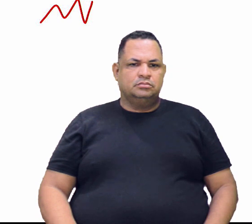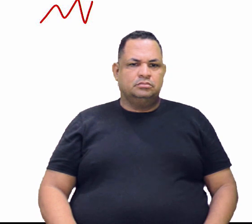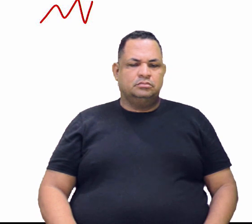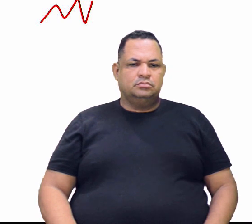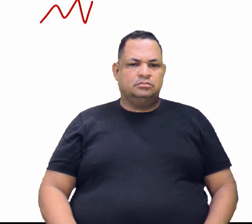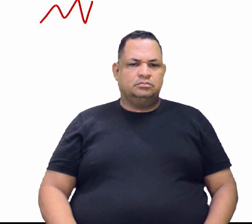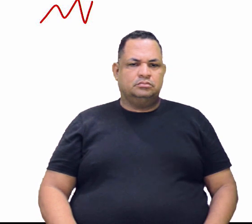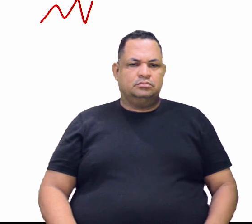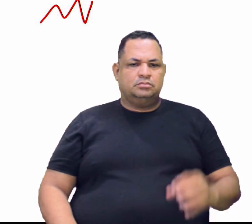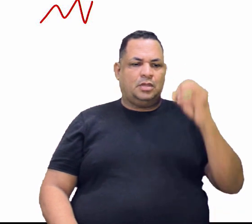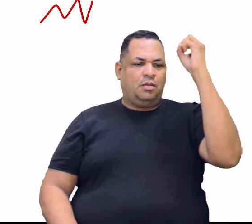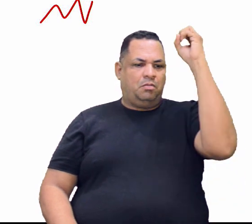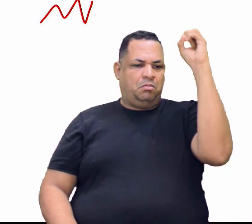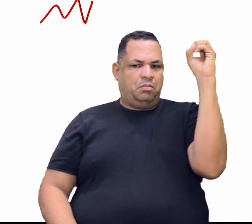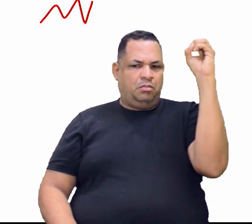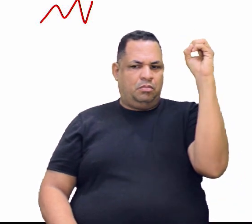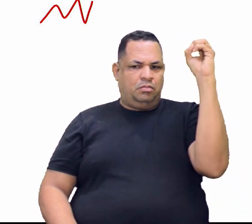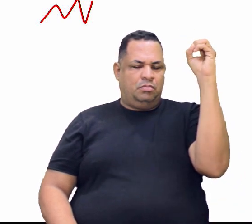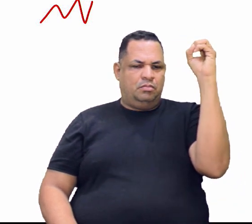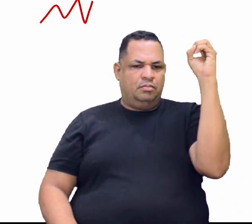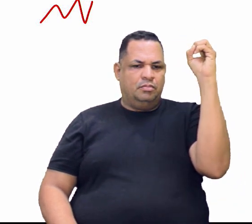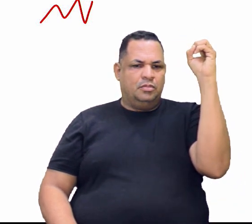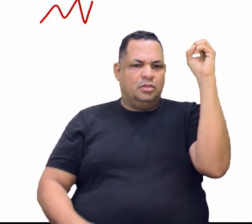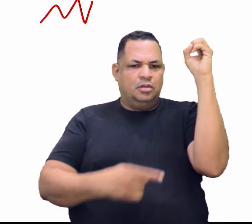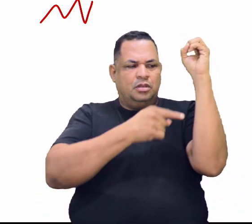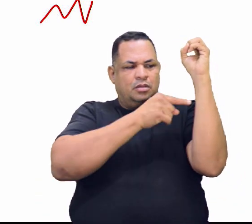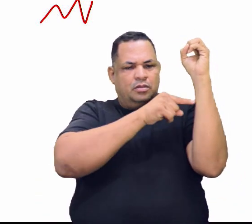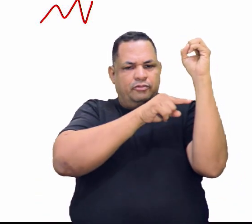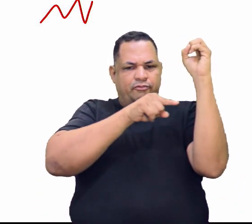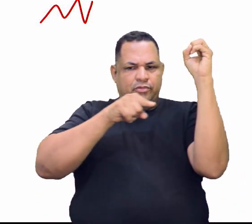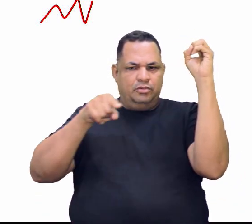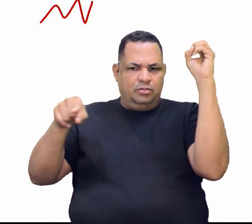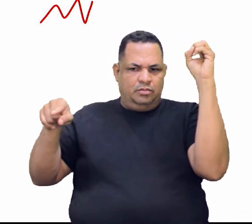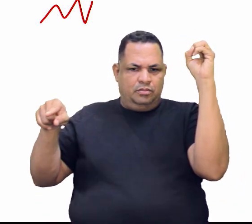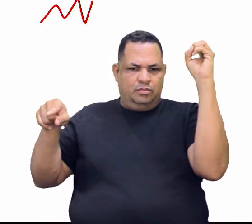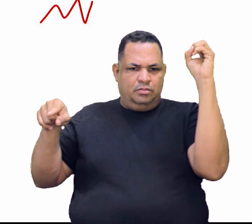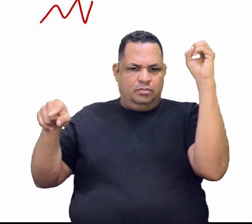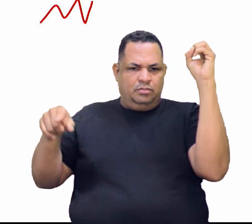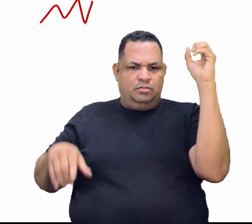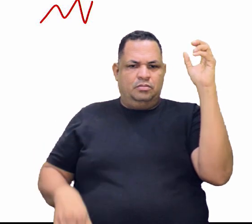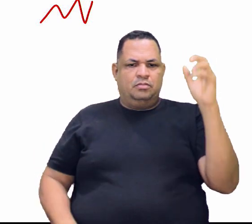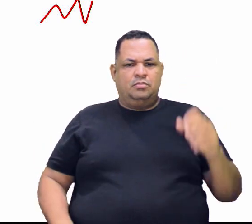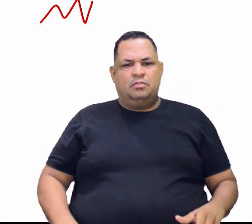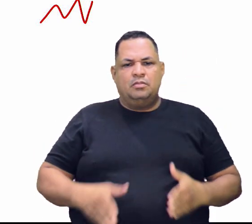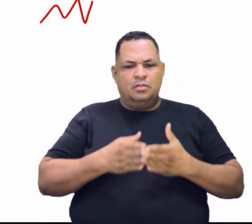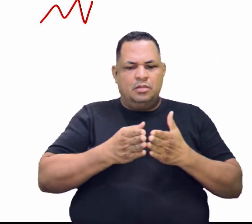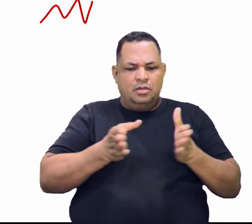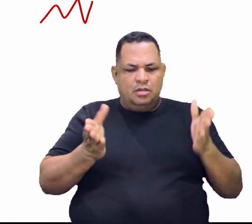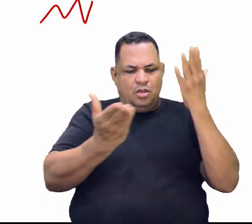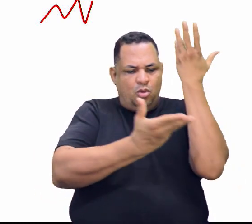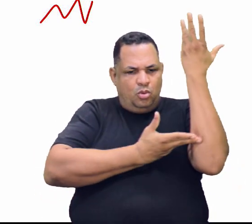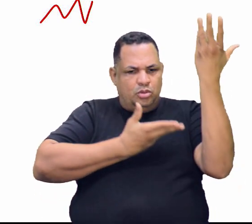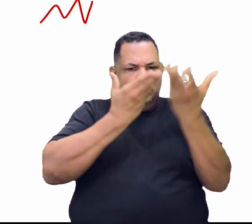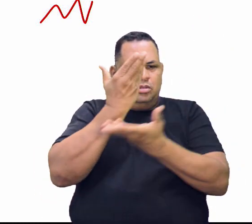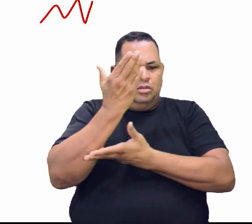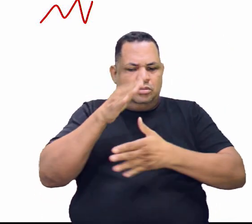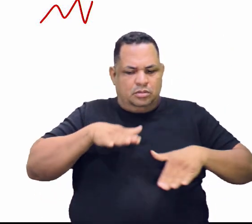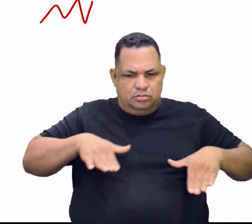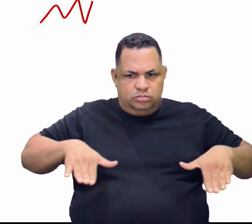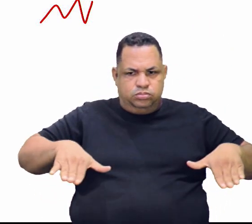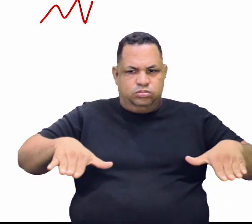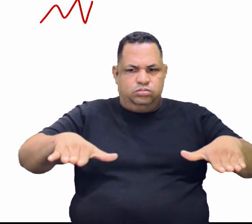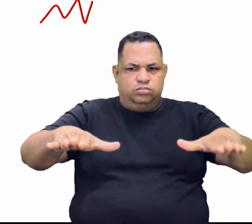XIX. Só que aquela ideia, né? Quando o telégrafo chega em Santo Antônio, ele já estava ultrapassado. Mas o